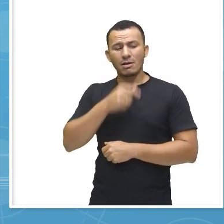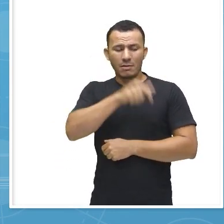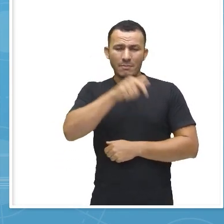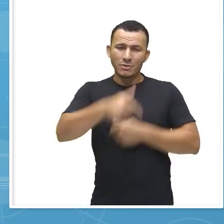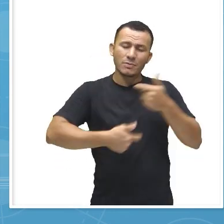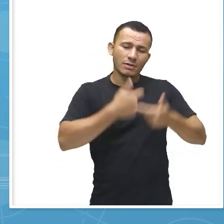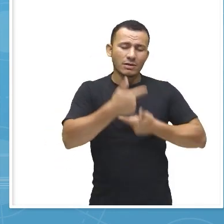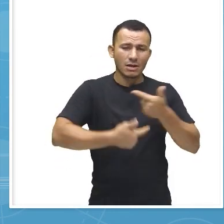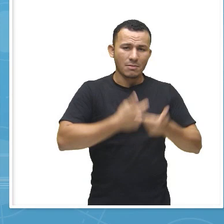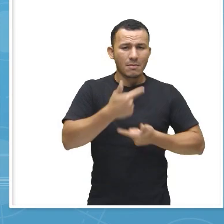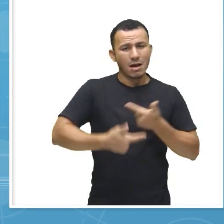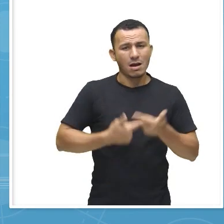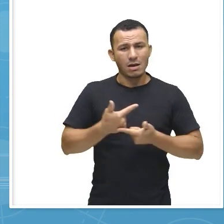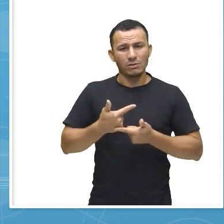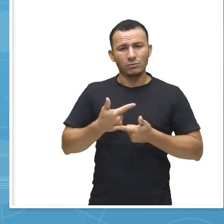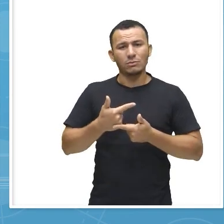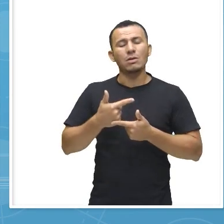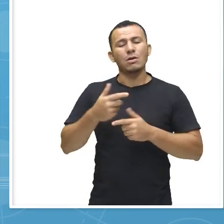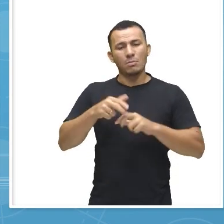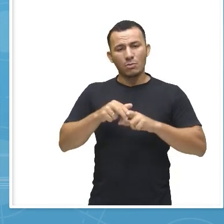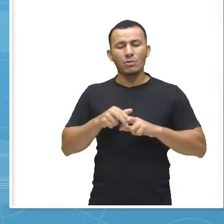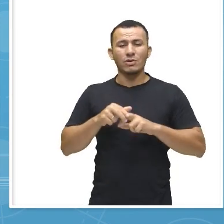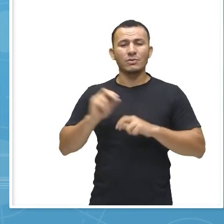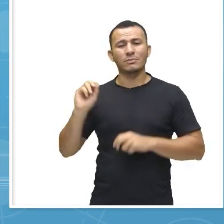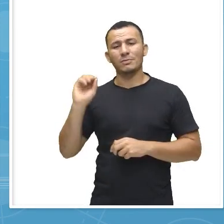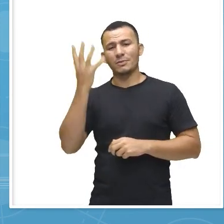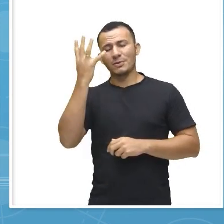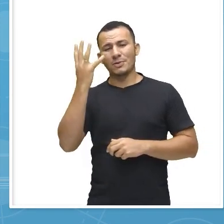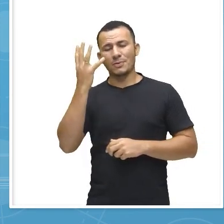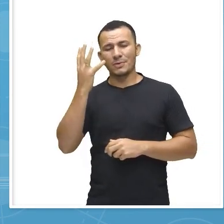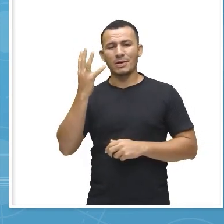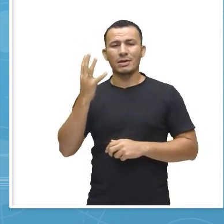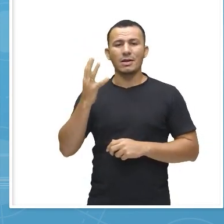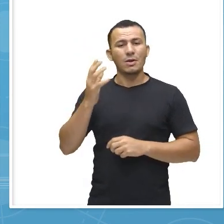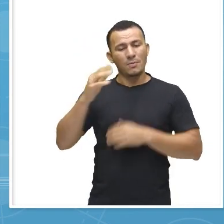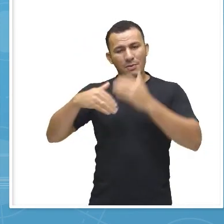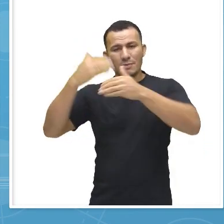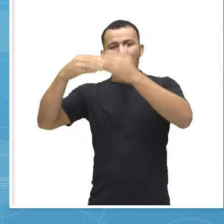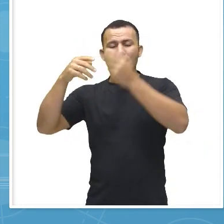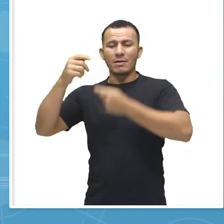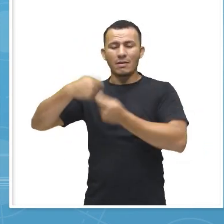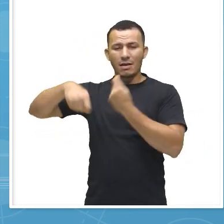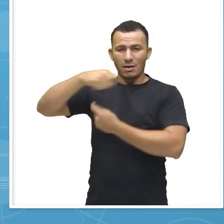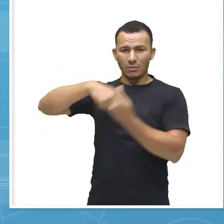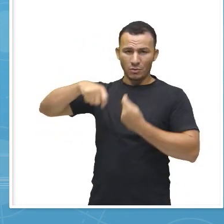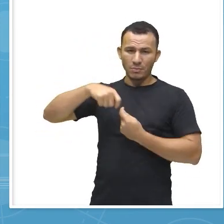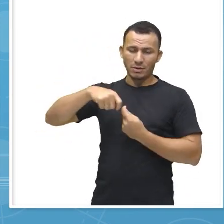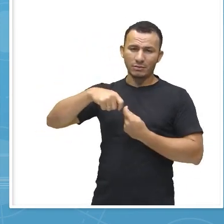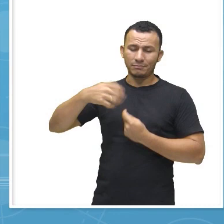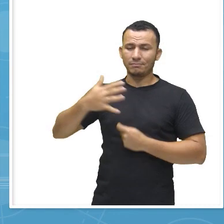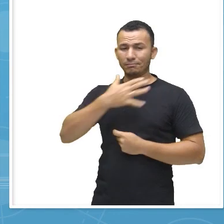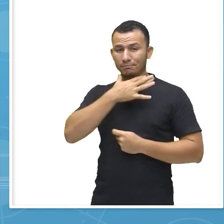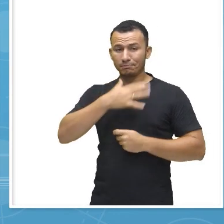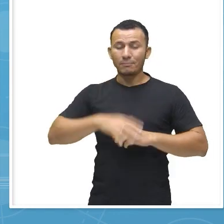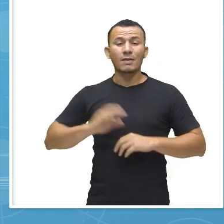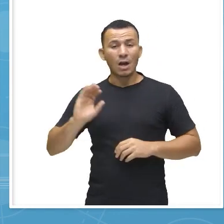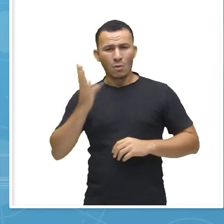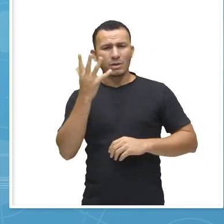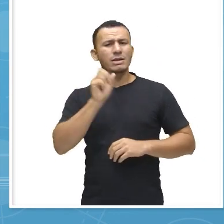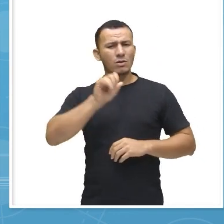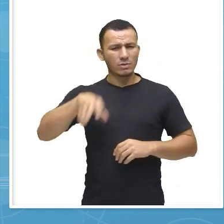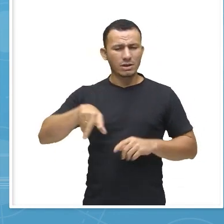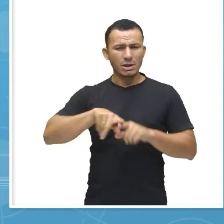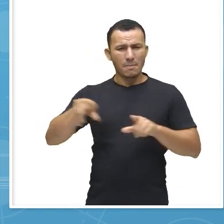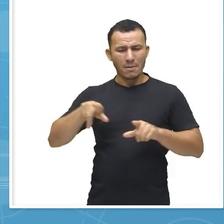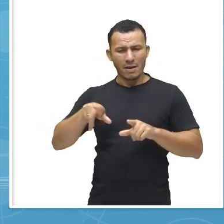operariado proporcionada pelo surto do desenvolvimento econômico. Realmente, gente, houve surto, porém